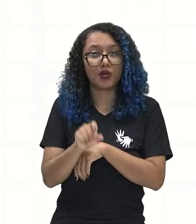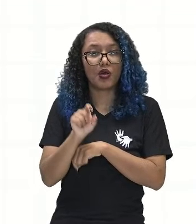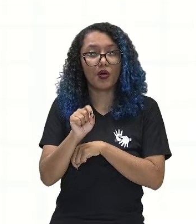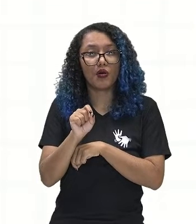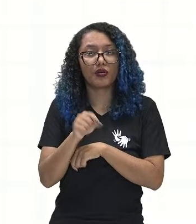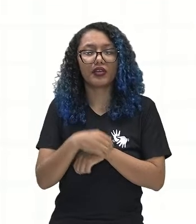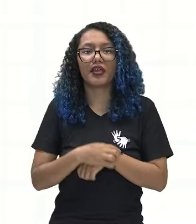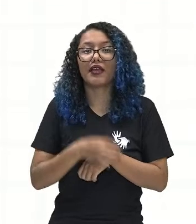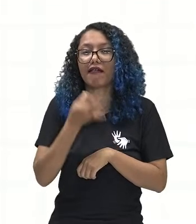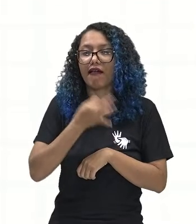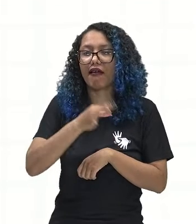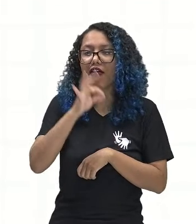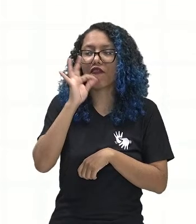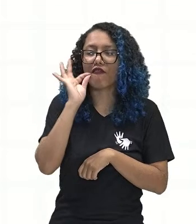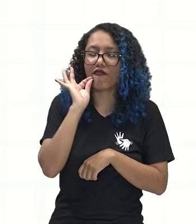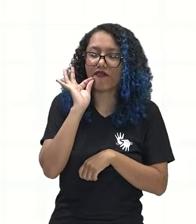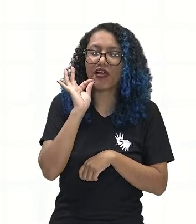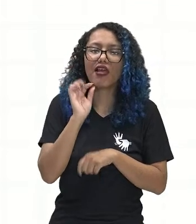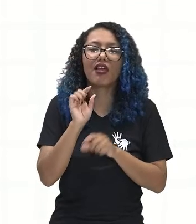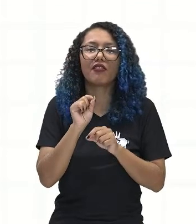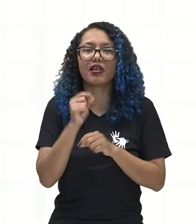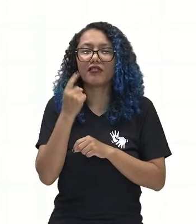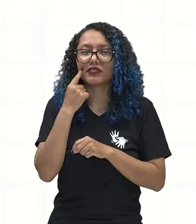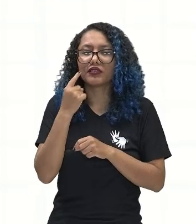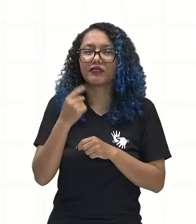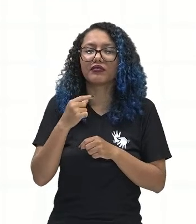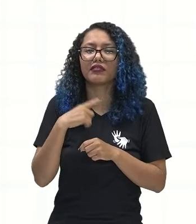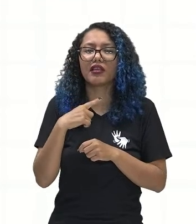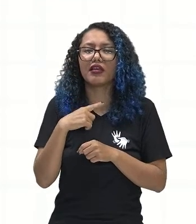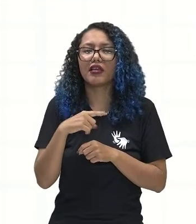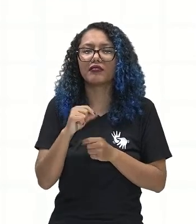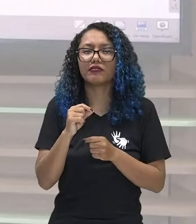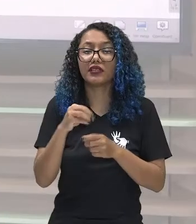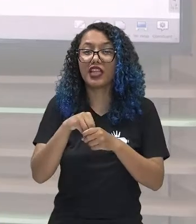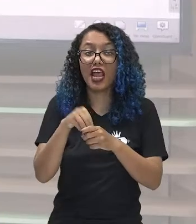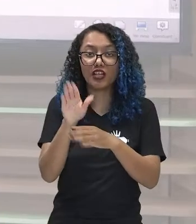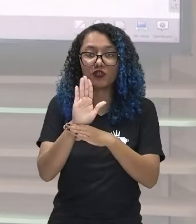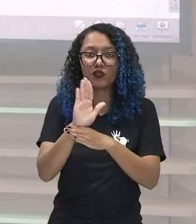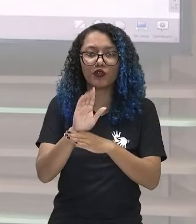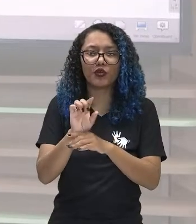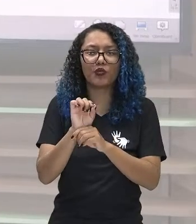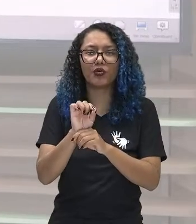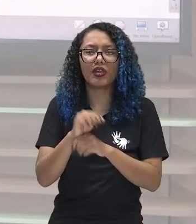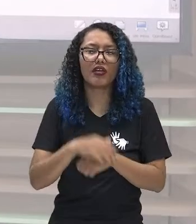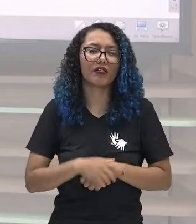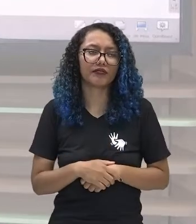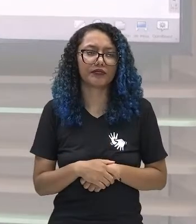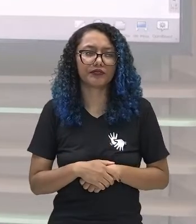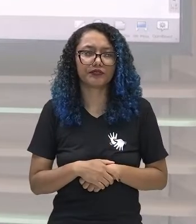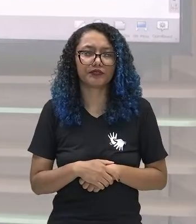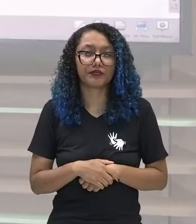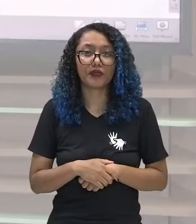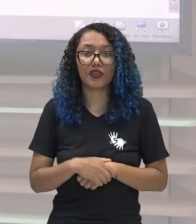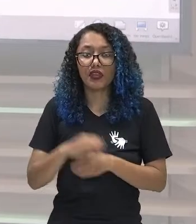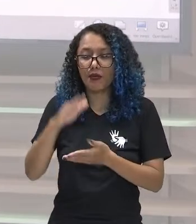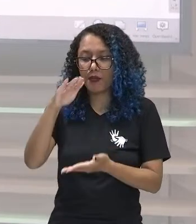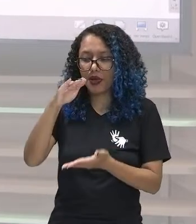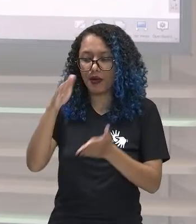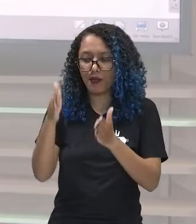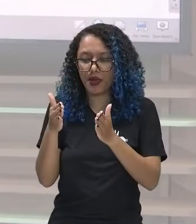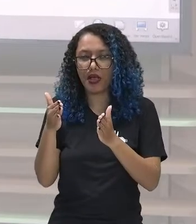tomar um café da manhã e lá você vê, por exemplo, né, no filme, ali uma caixa